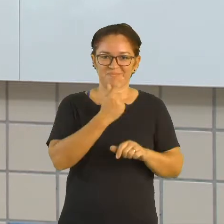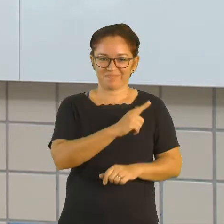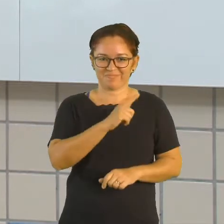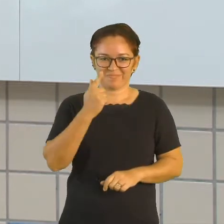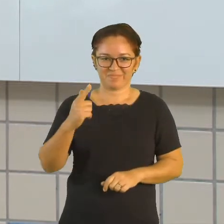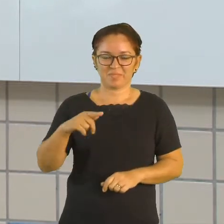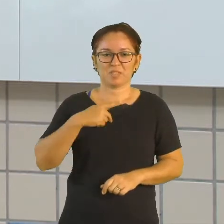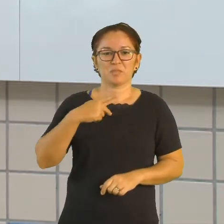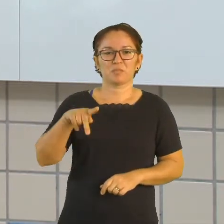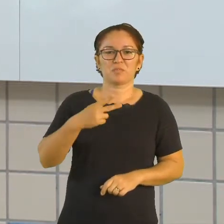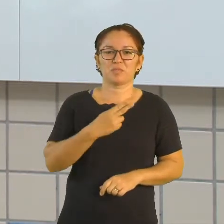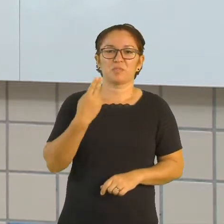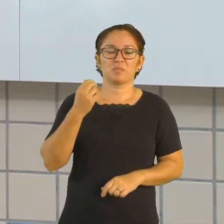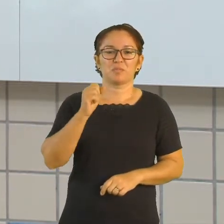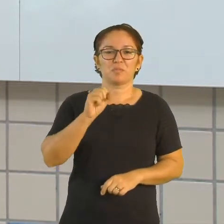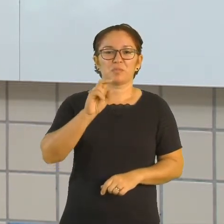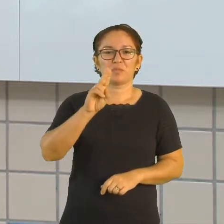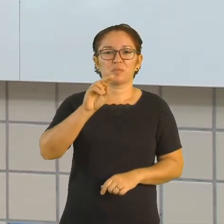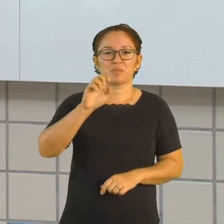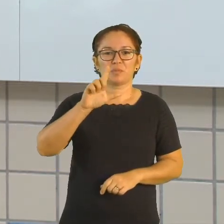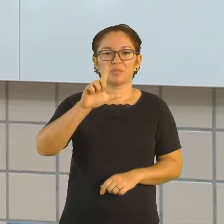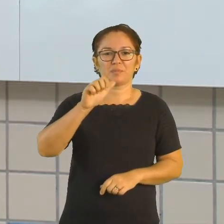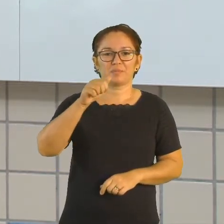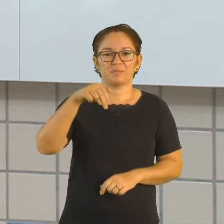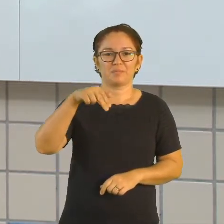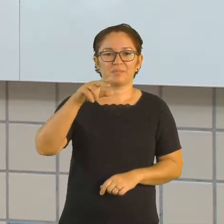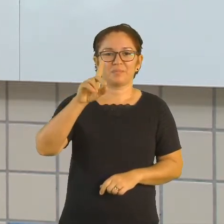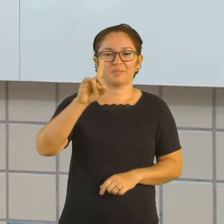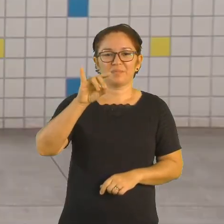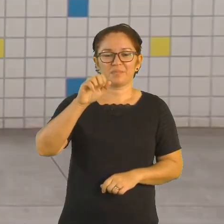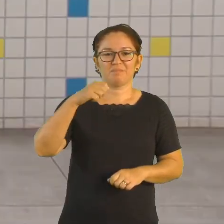Suelândia, trabalho na Escola Beatriz Rodrigues da Silva.